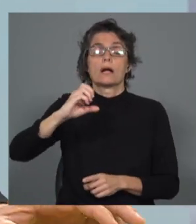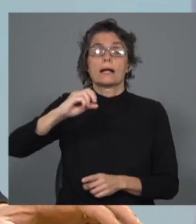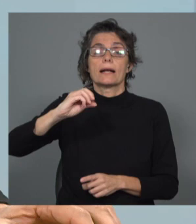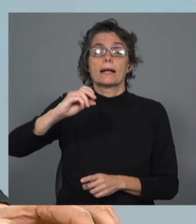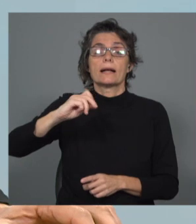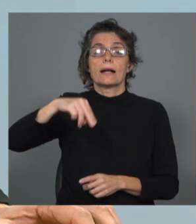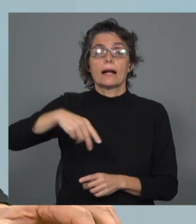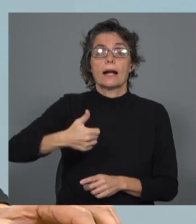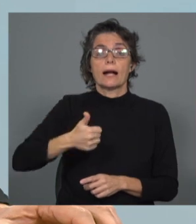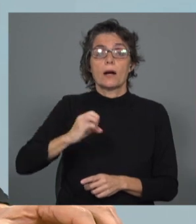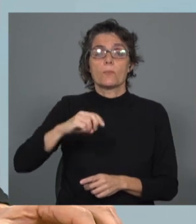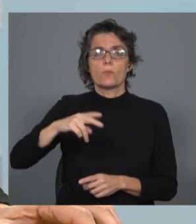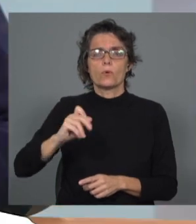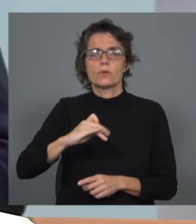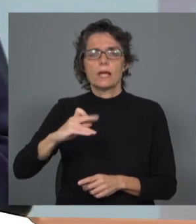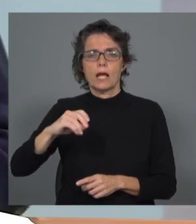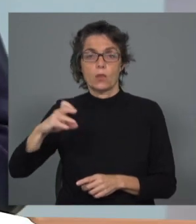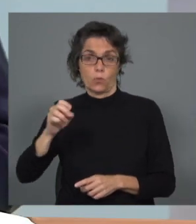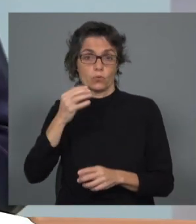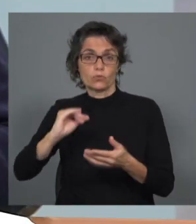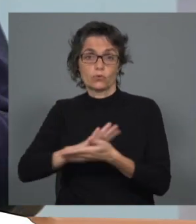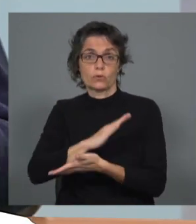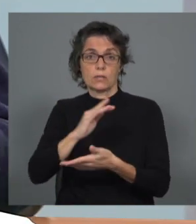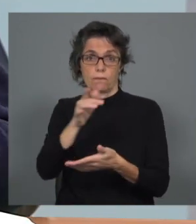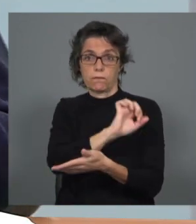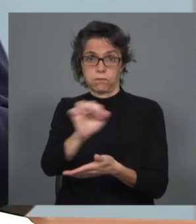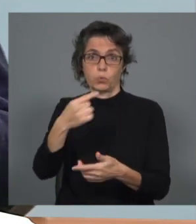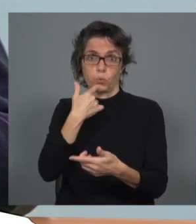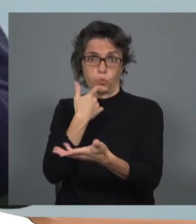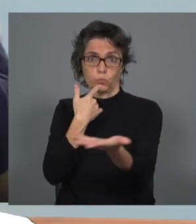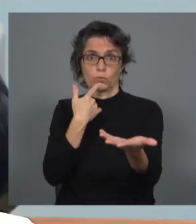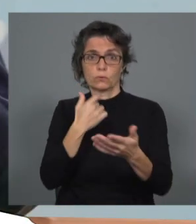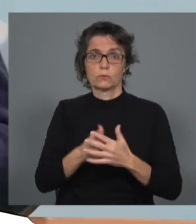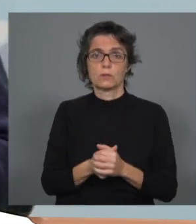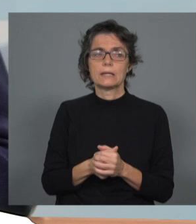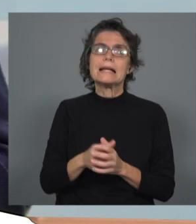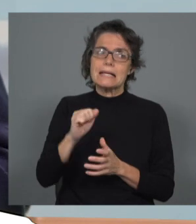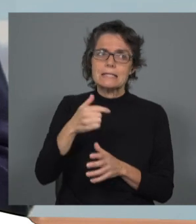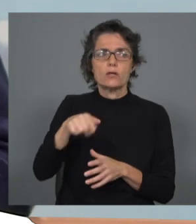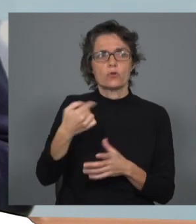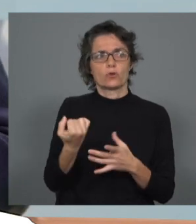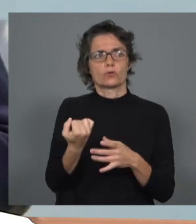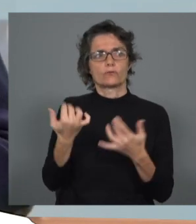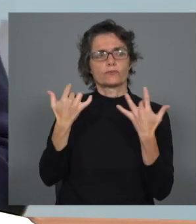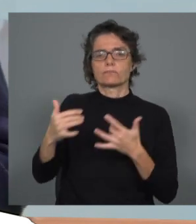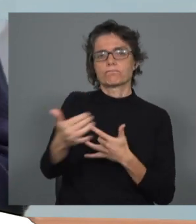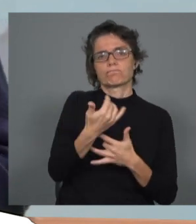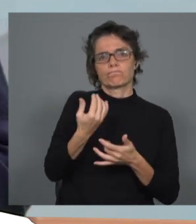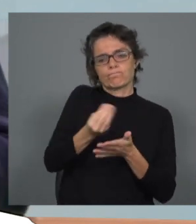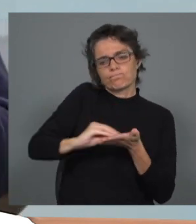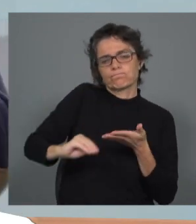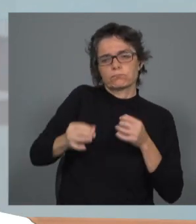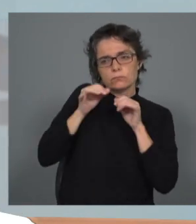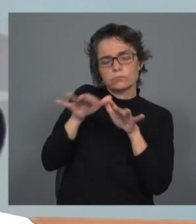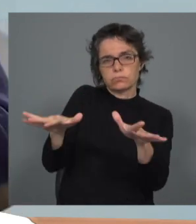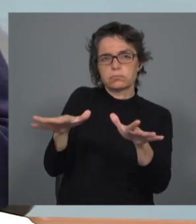mundo. Sim, há esse trabalho de expor um bocadinho as situações,